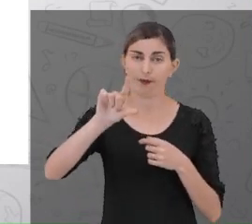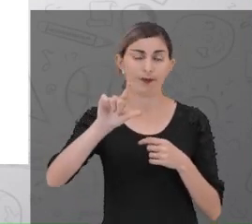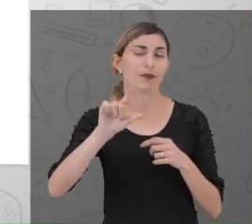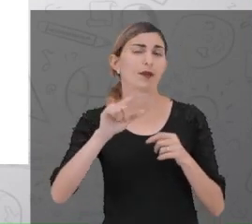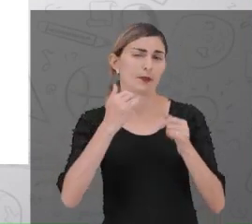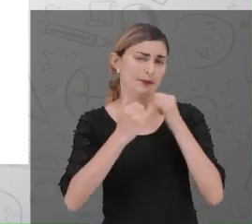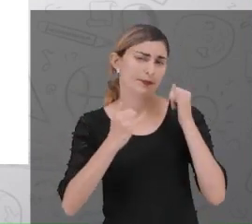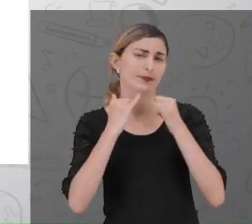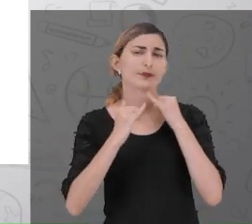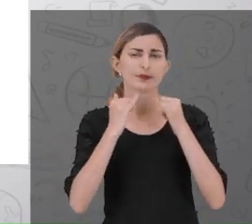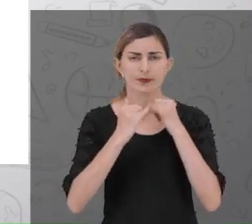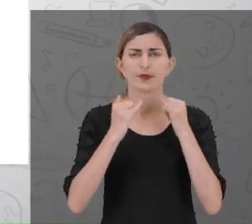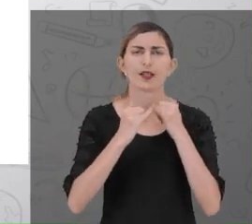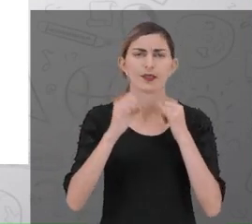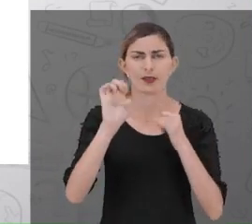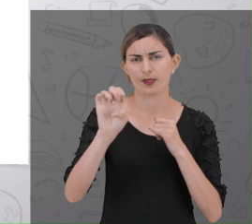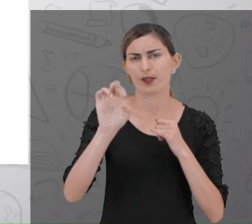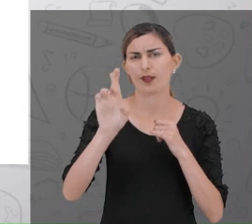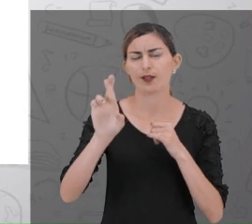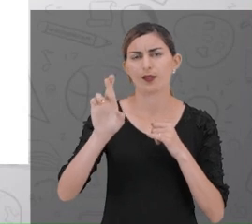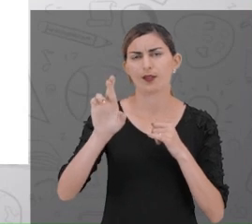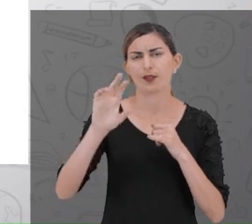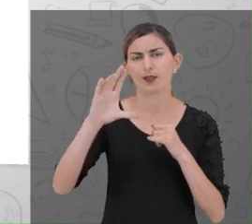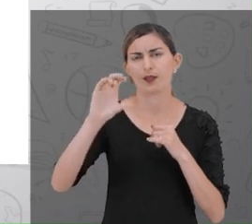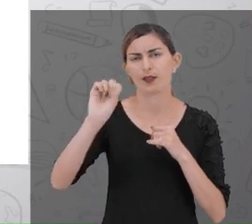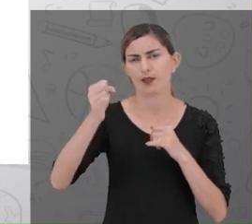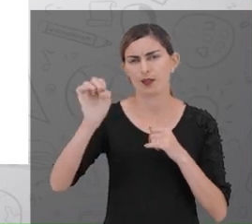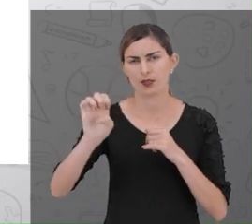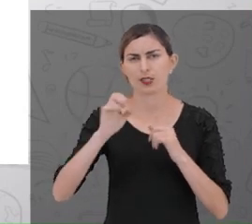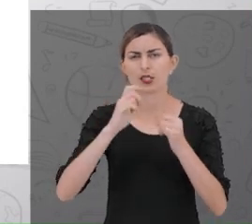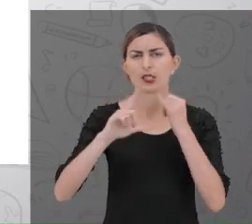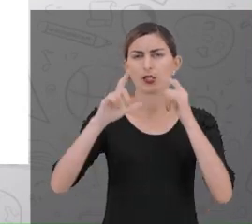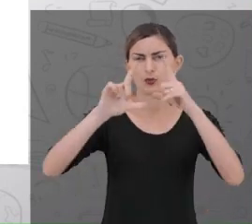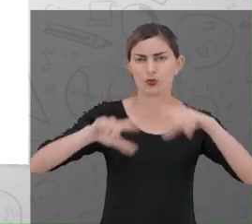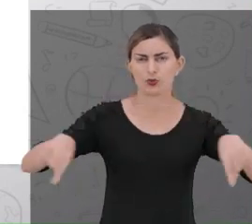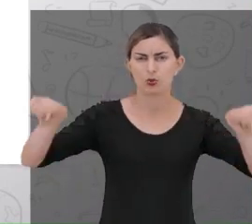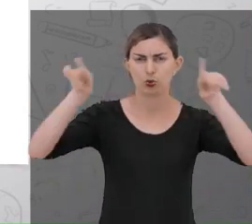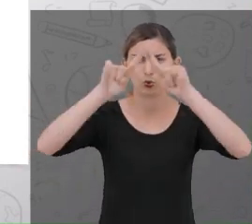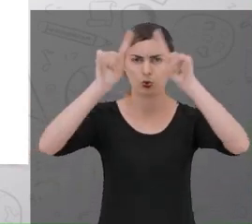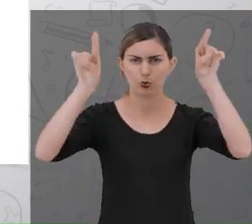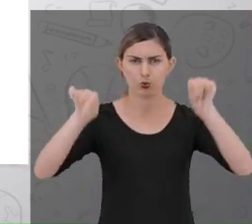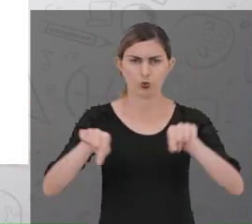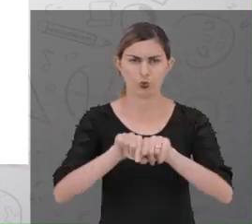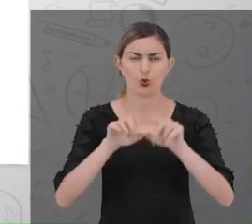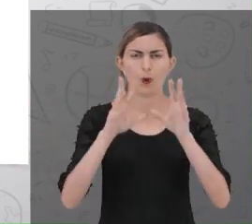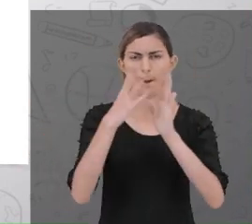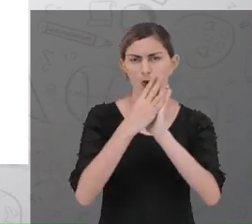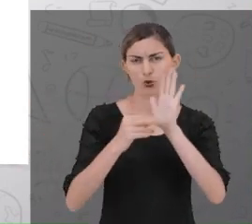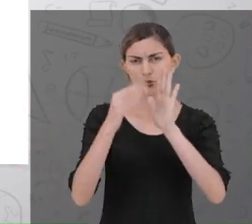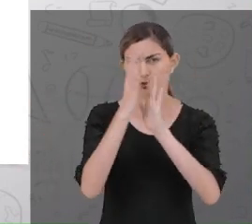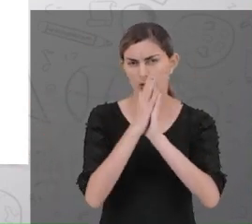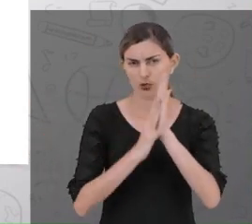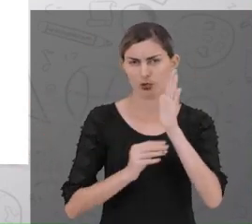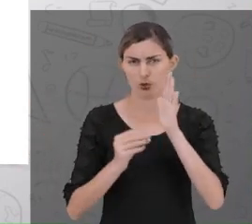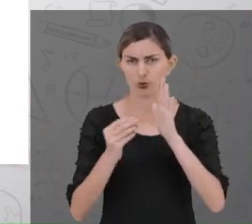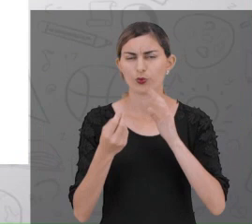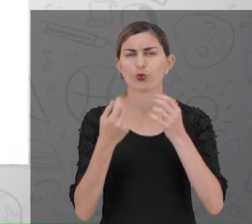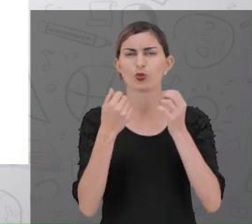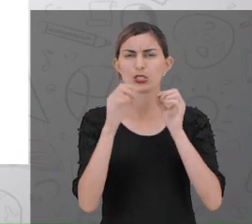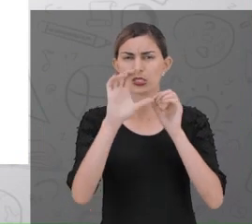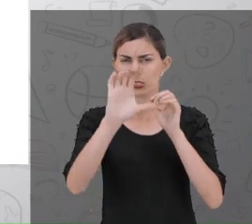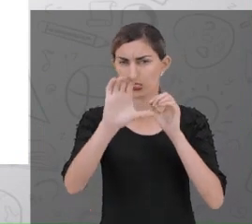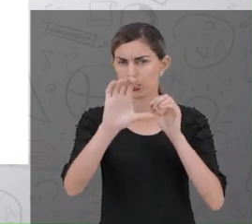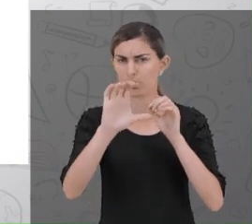ferramenta, de forma parecida com a ERCase, ela possui um espaço de construção dos modelos,